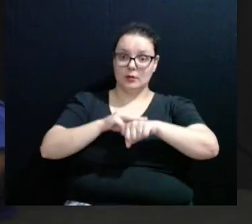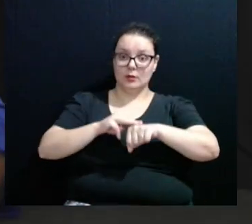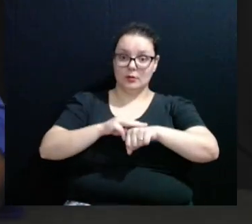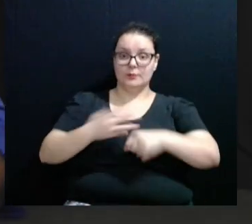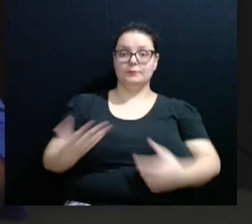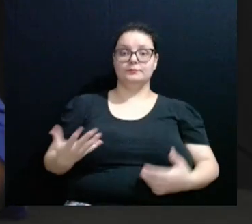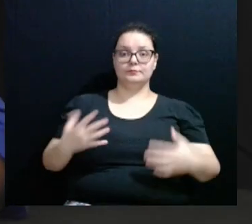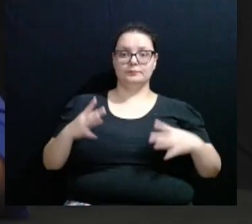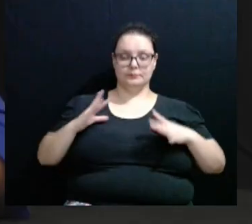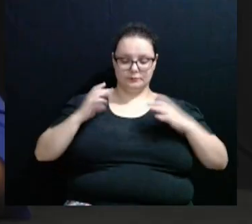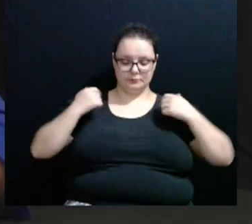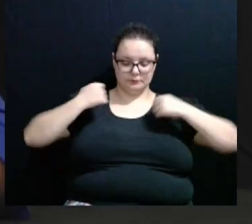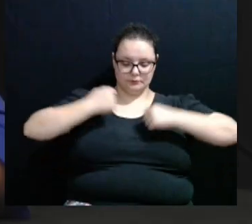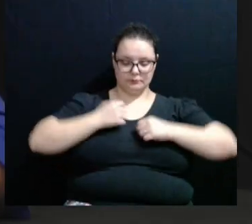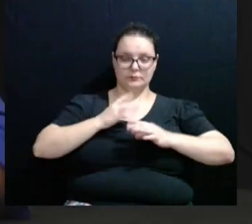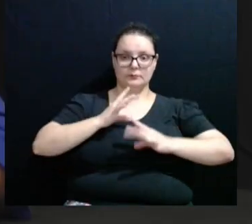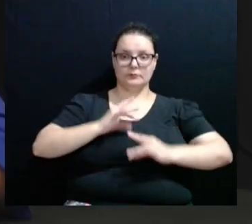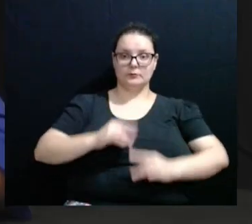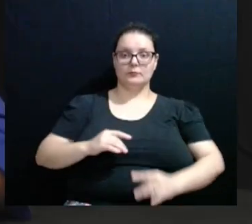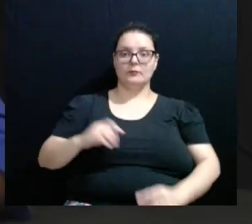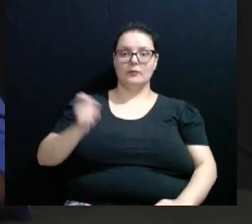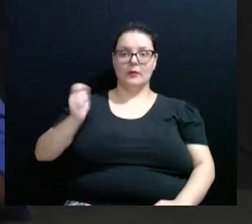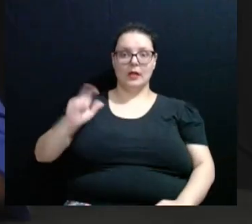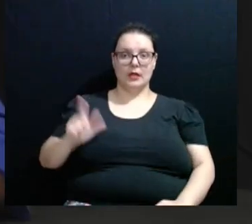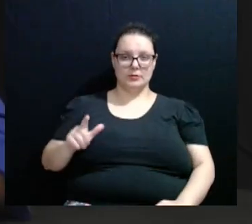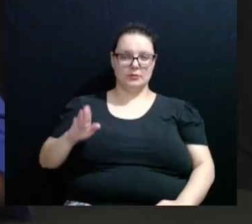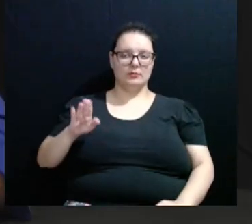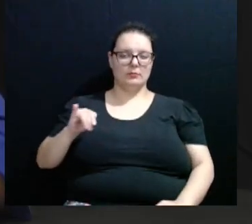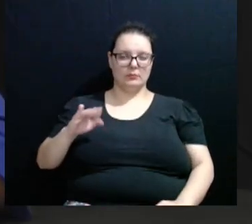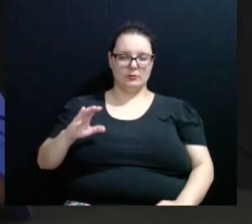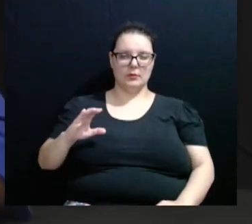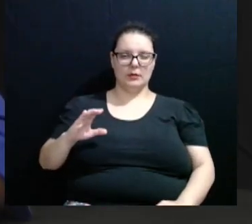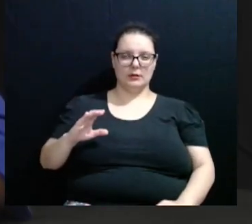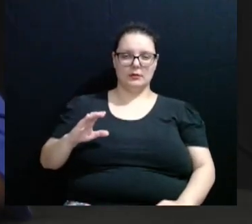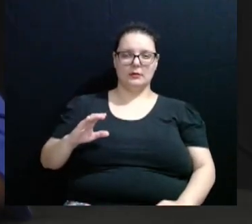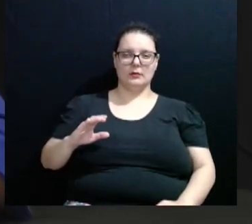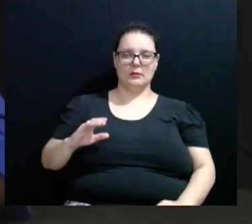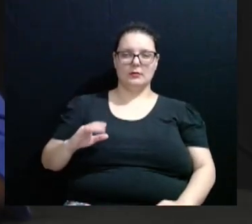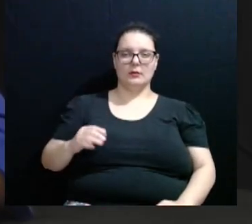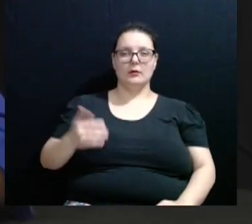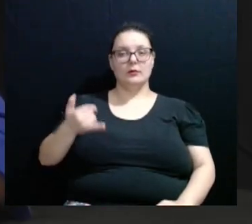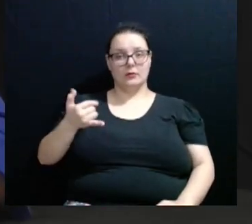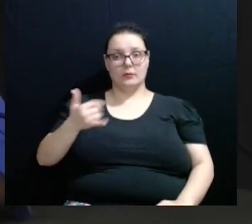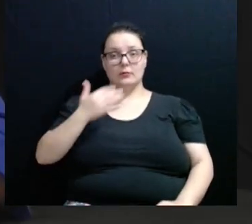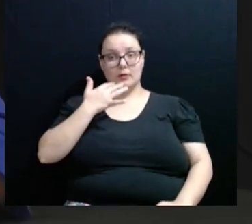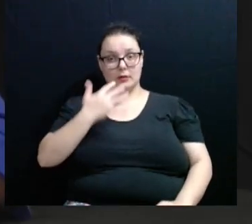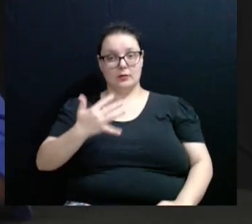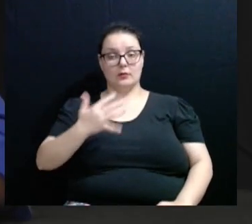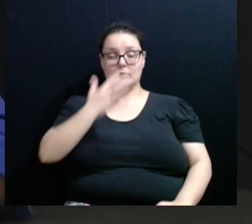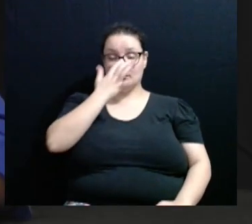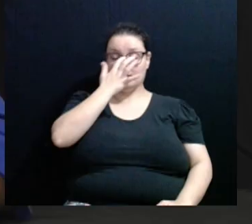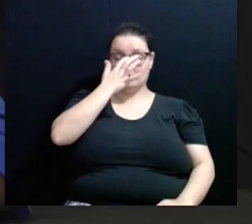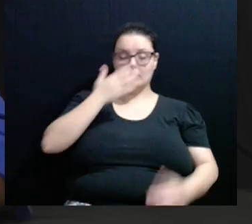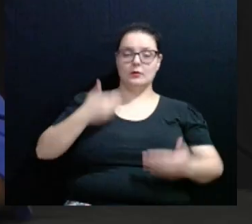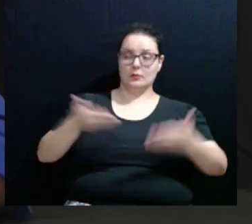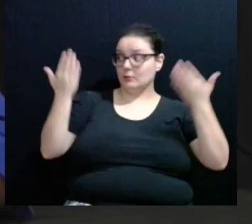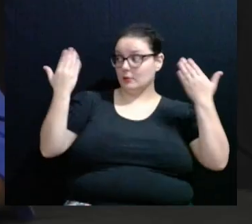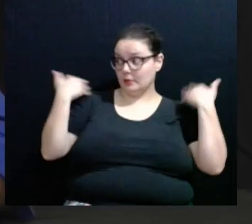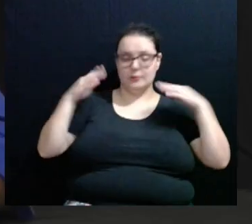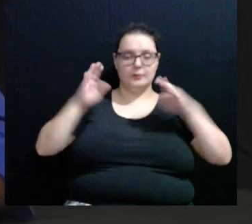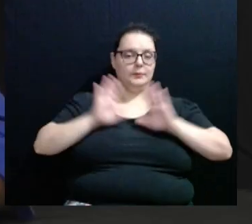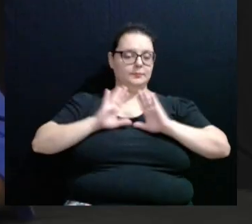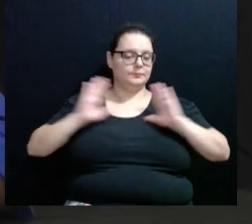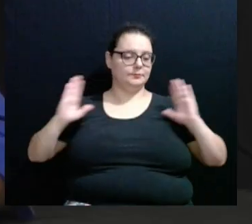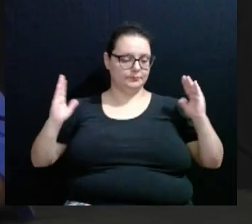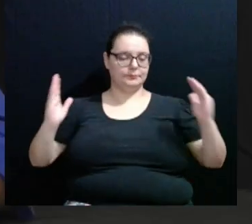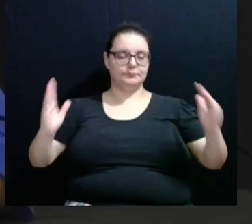com uma blusa chamada de azul bique, que é uma cor de caneta esferográfica. Ao meu fundo, nós temos aqui o estúdio